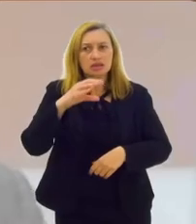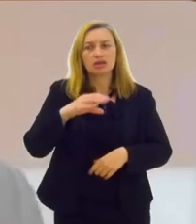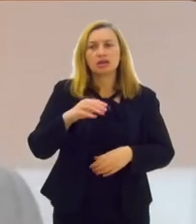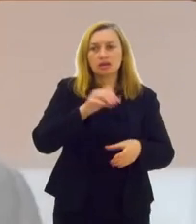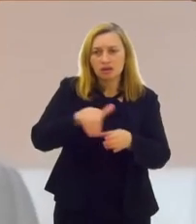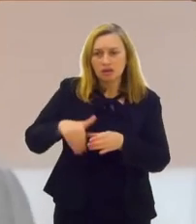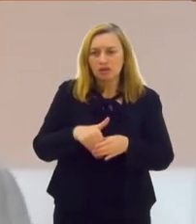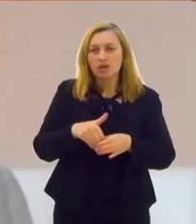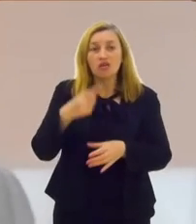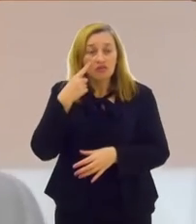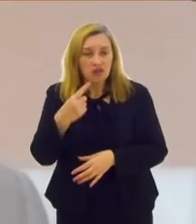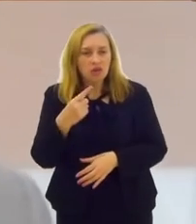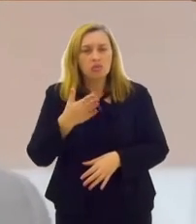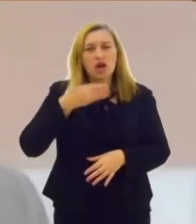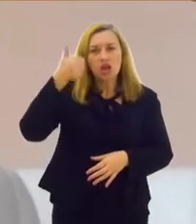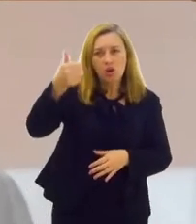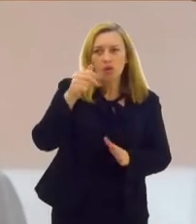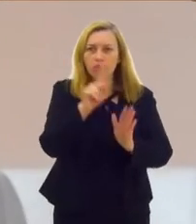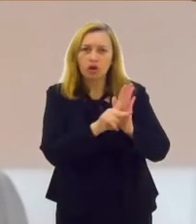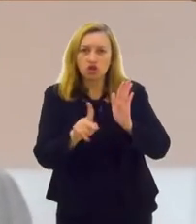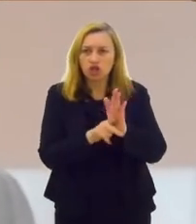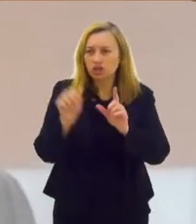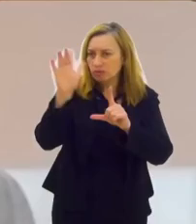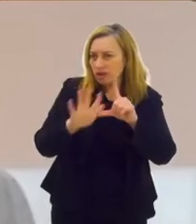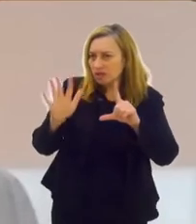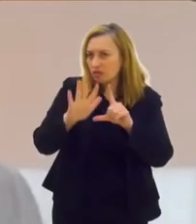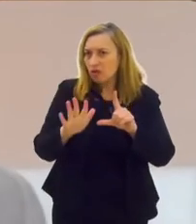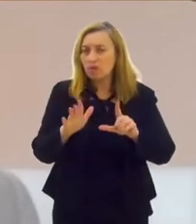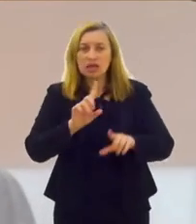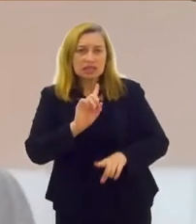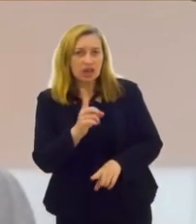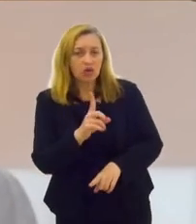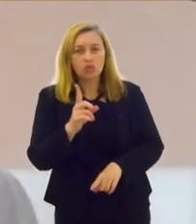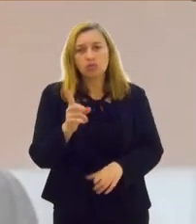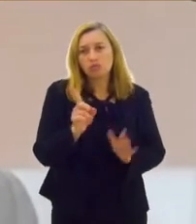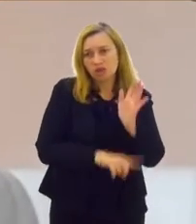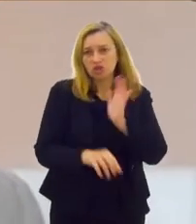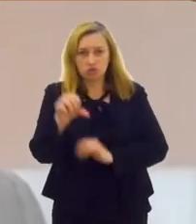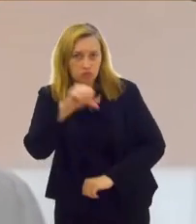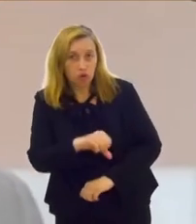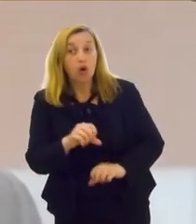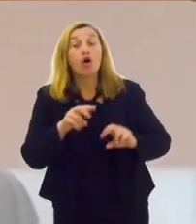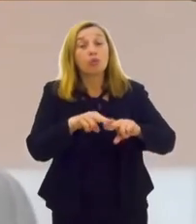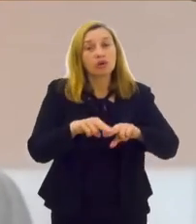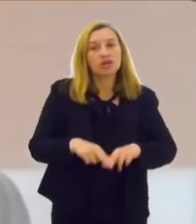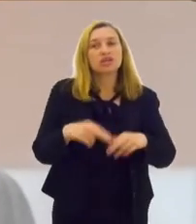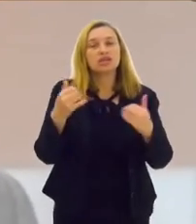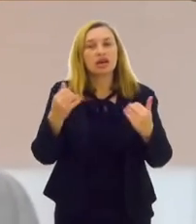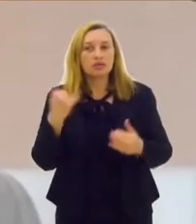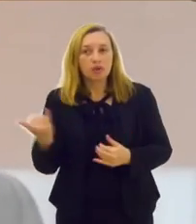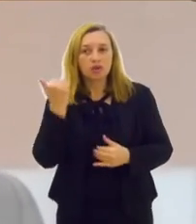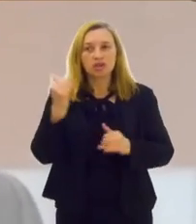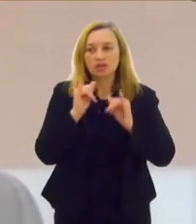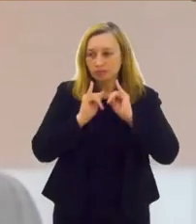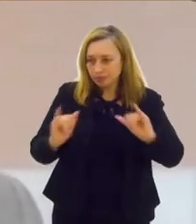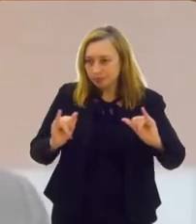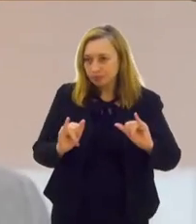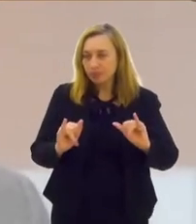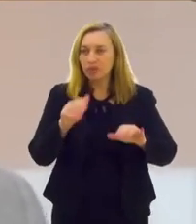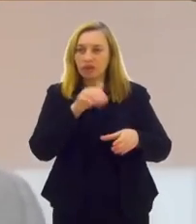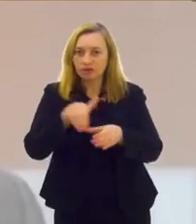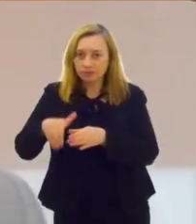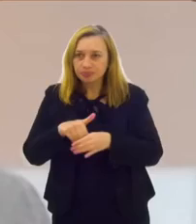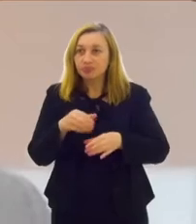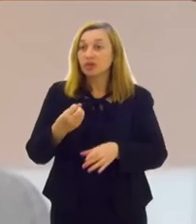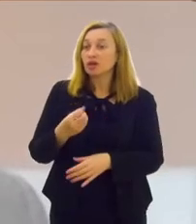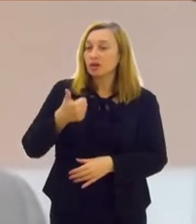qual é o melhor projeto, qual é a melhor plataforma, e não o menos pior. Então, é por isso que é importante a nossa propaganda eleitoral